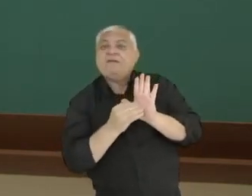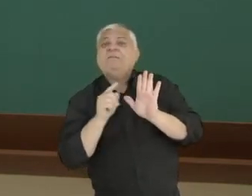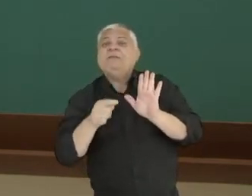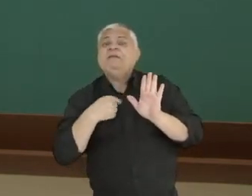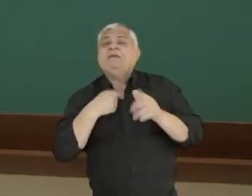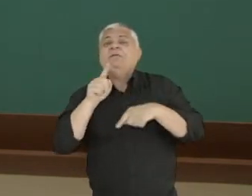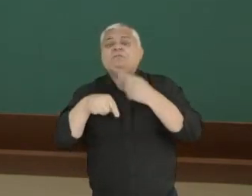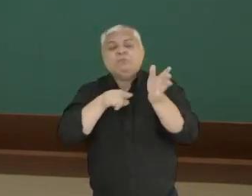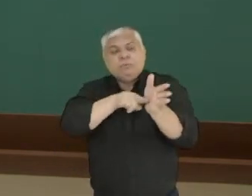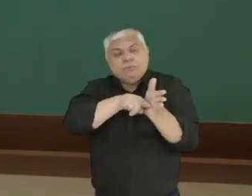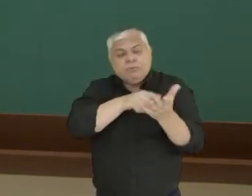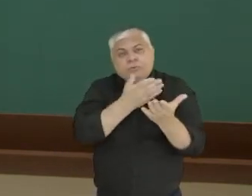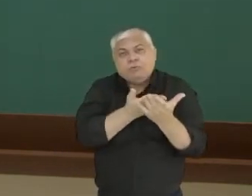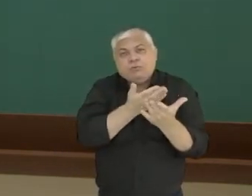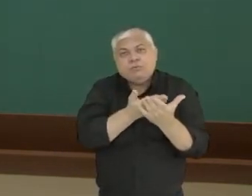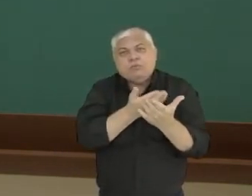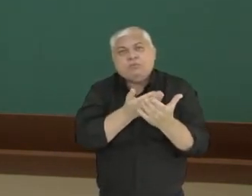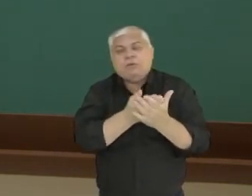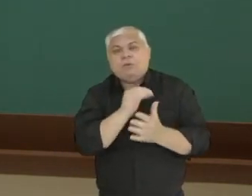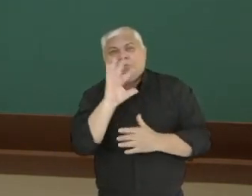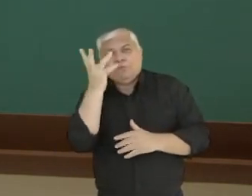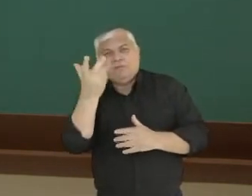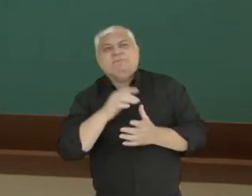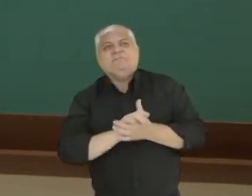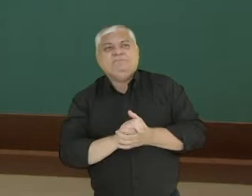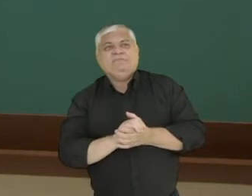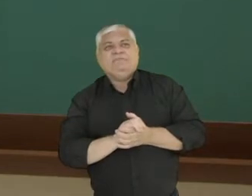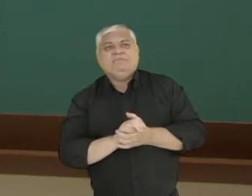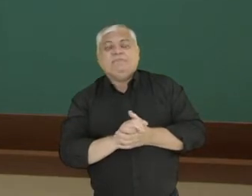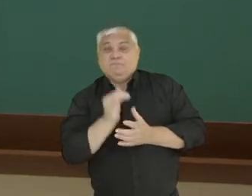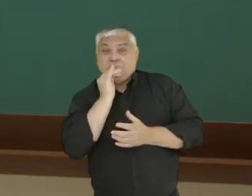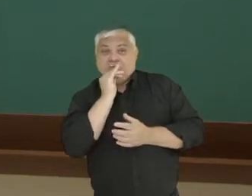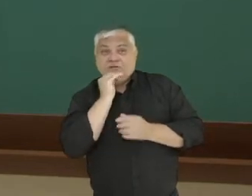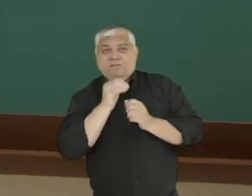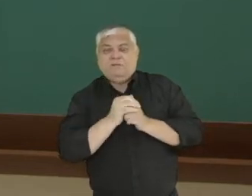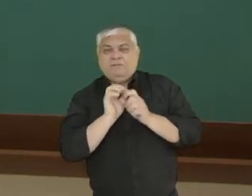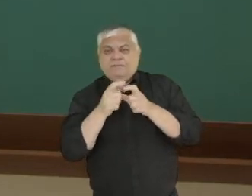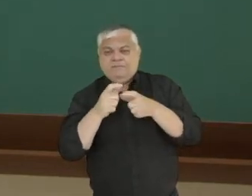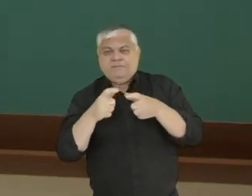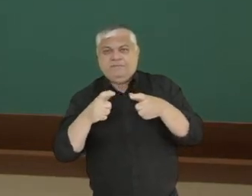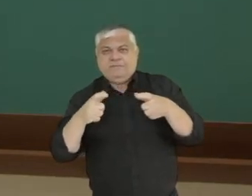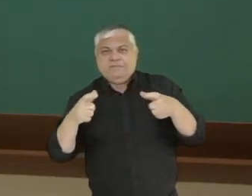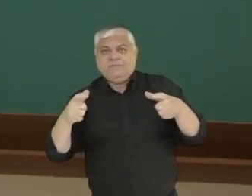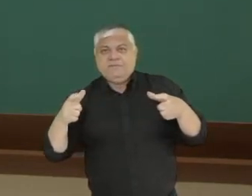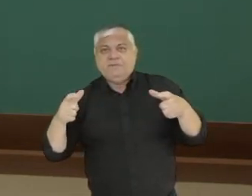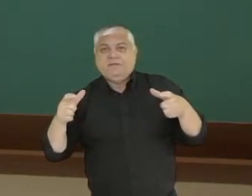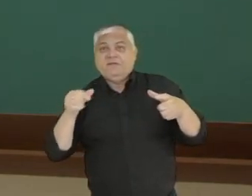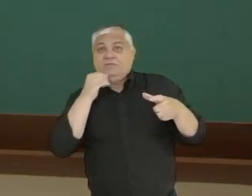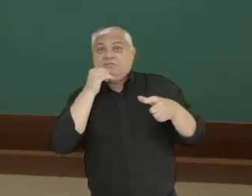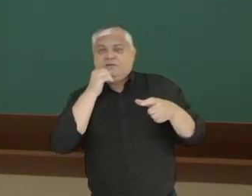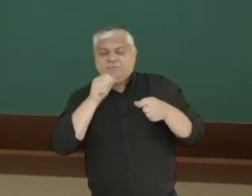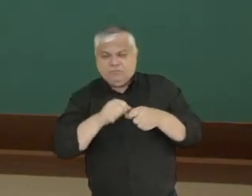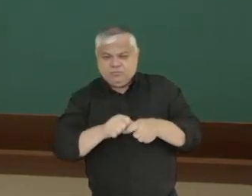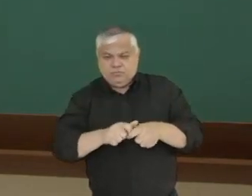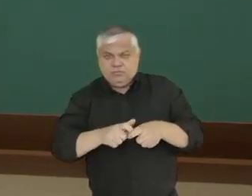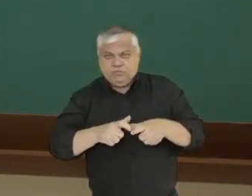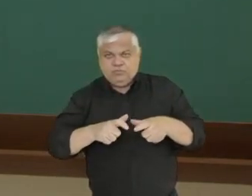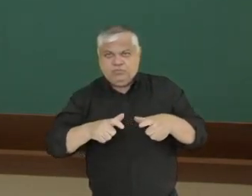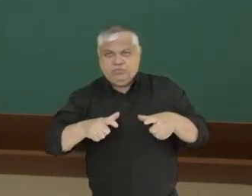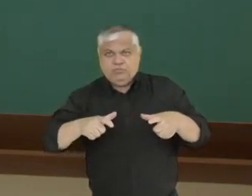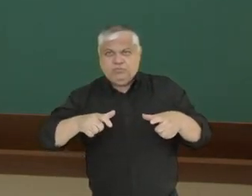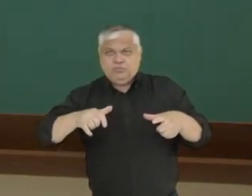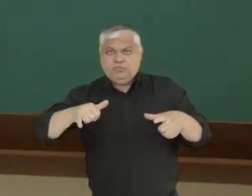serem georreferenciadas. E à medida com que vai se elevando o nível, a área a